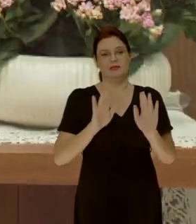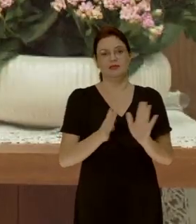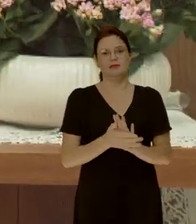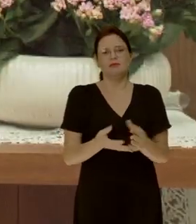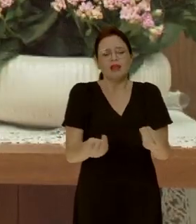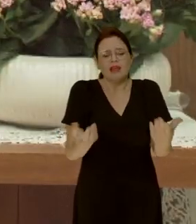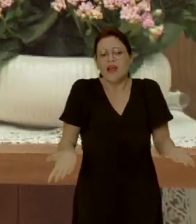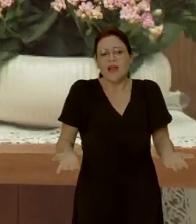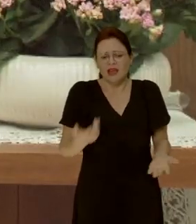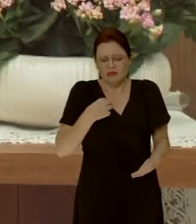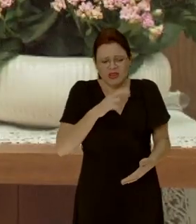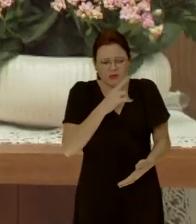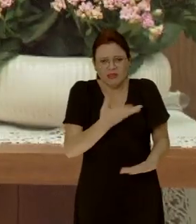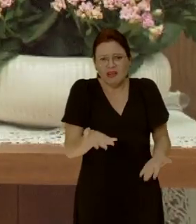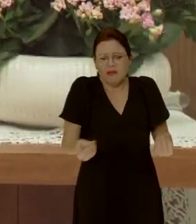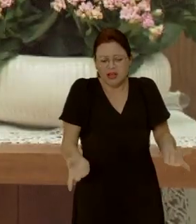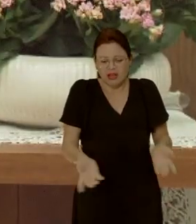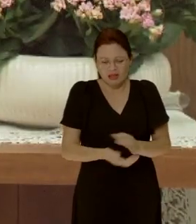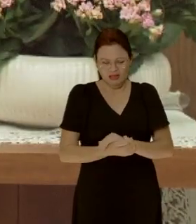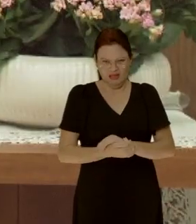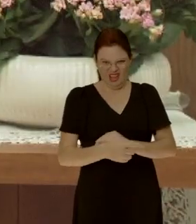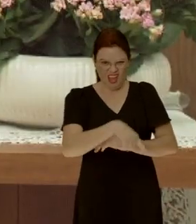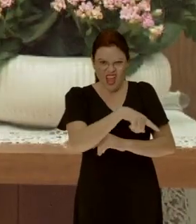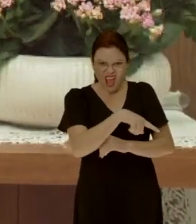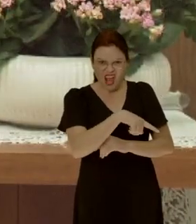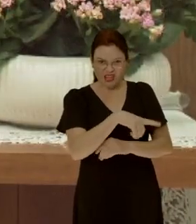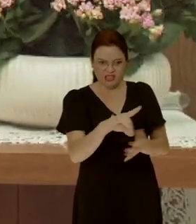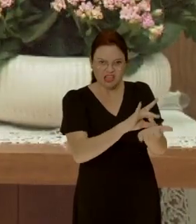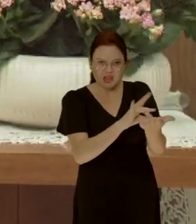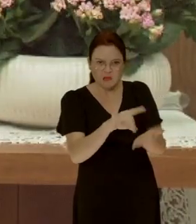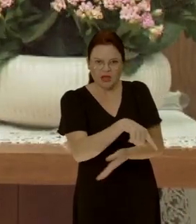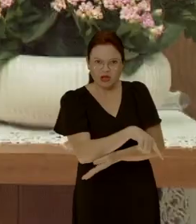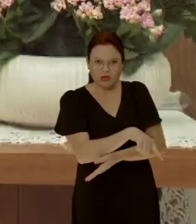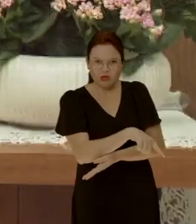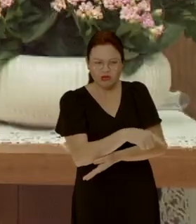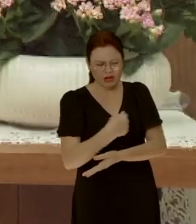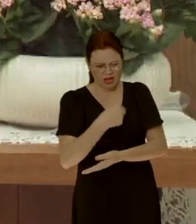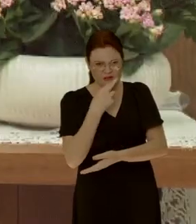Não temos nada para responder para a Malequita.